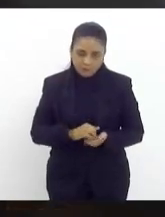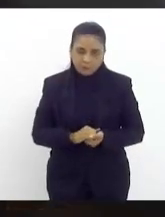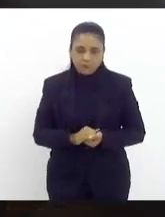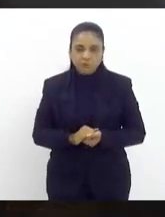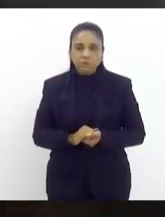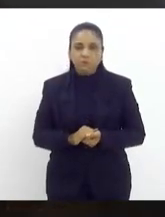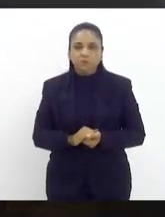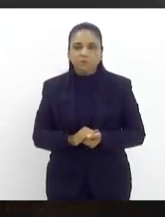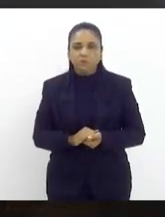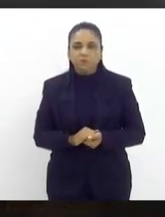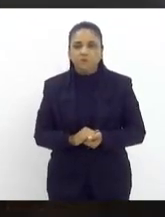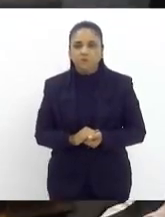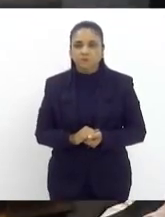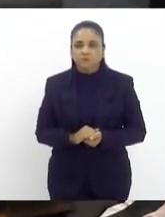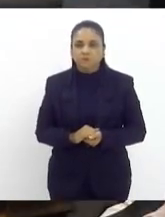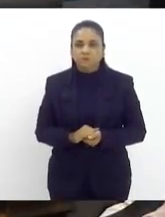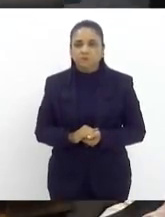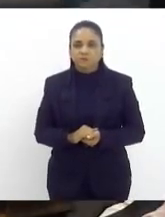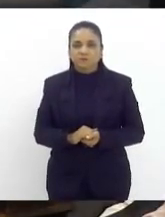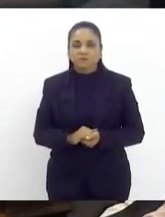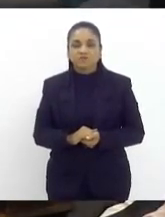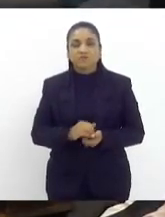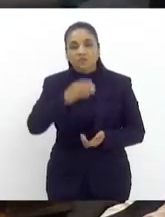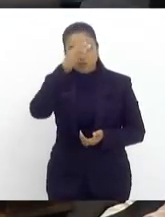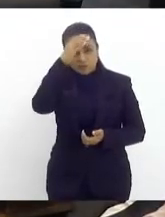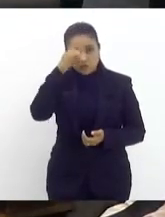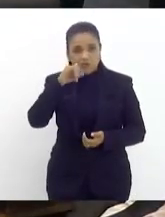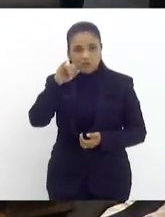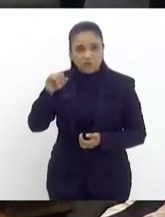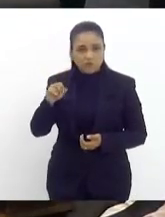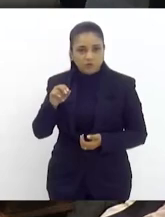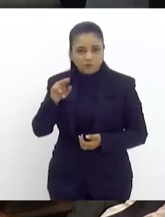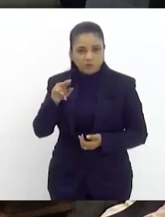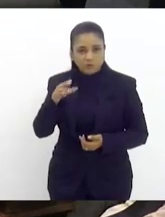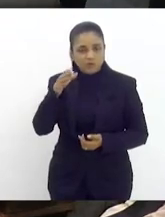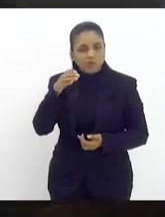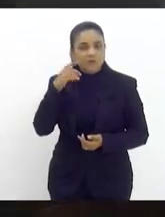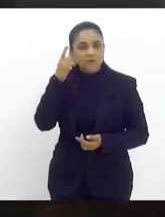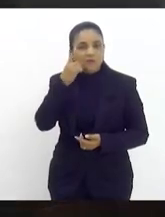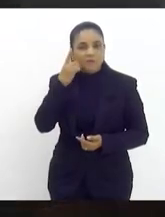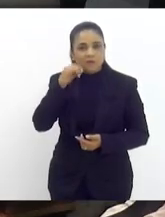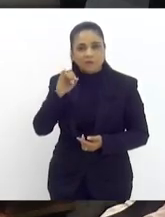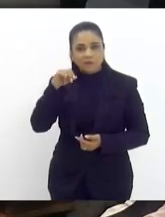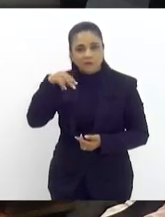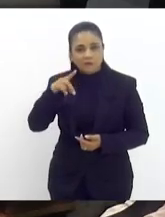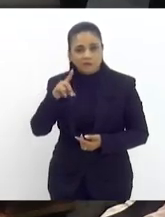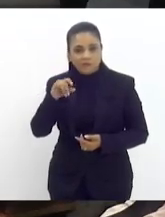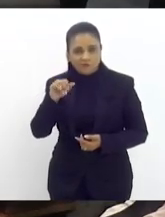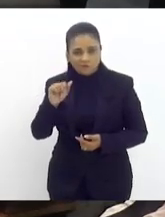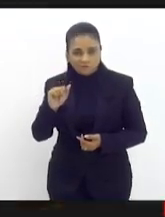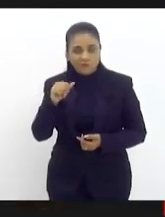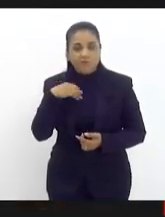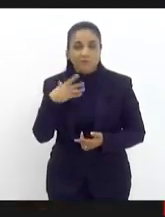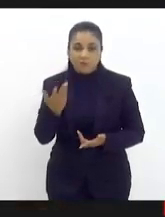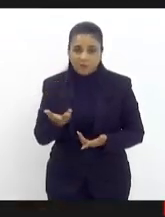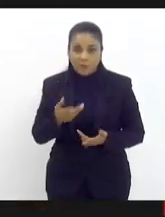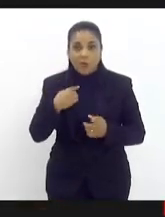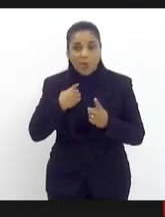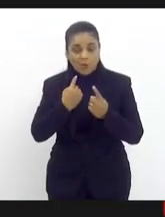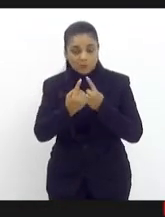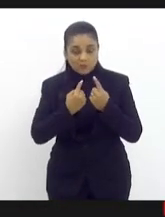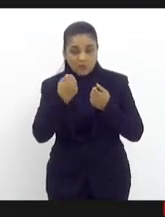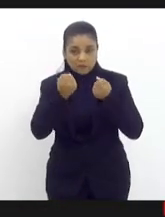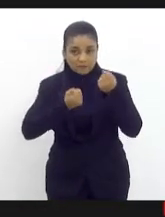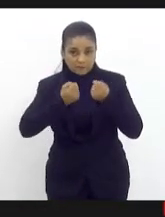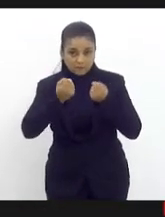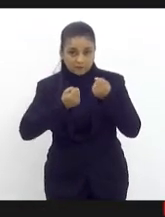Já votou, Ju, abstenção. Tia Ju, deputada Índia, tia Ju. Deputada Índia. Tia Ju, eu tô na estrada e